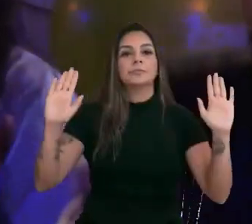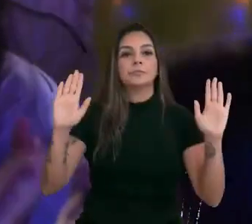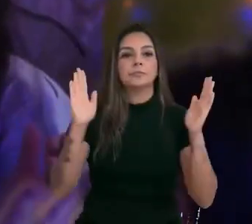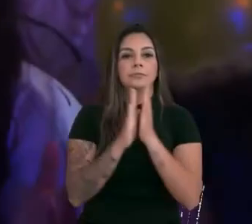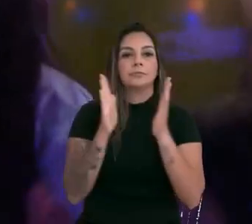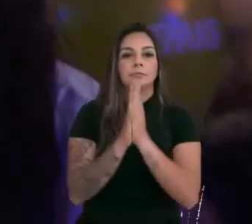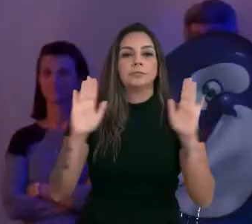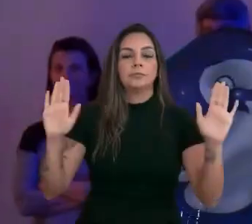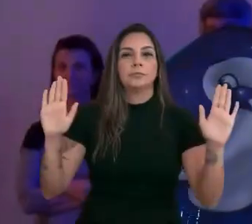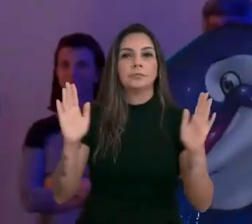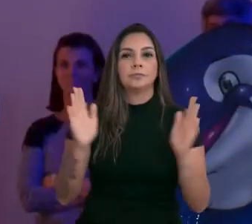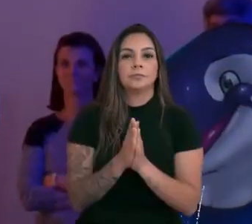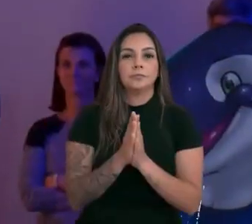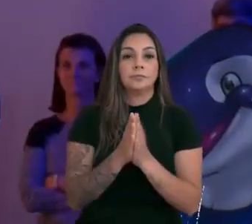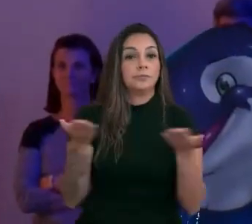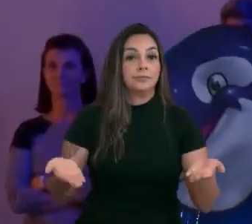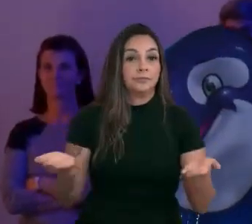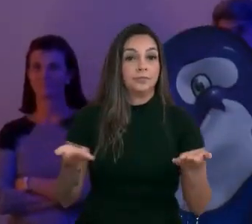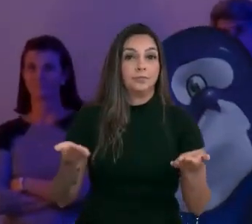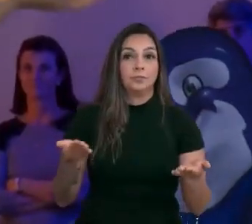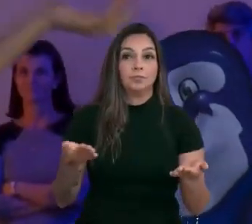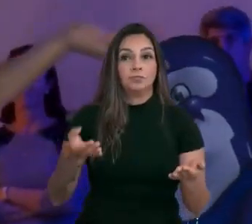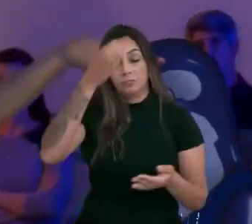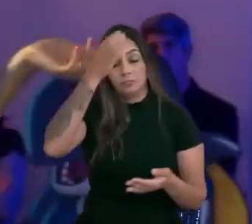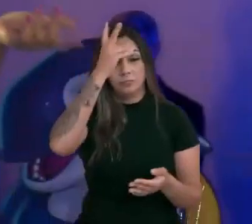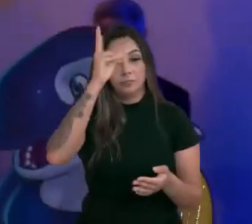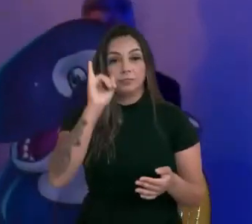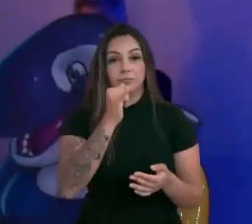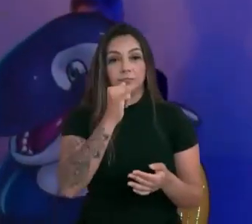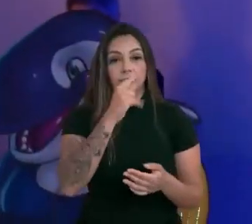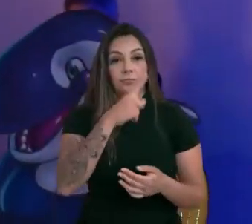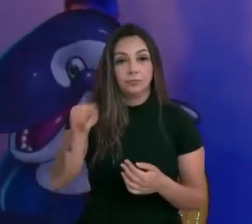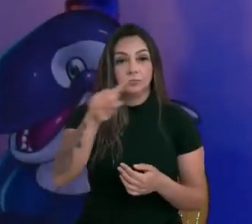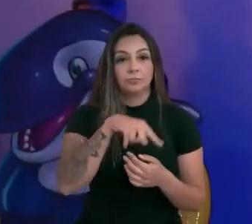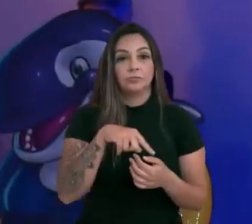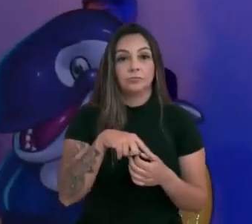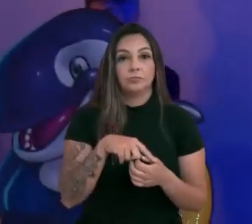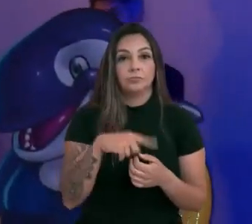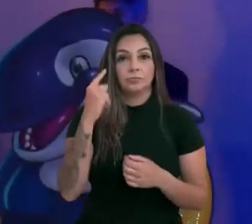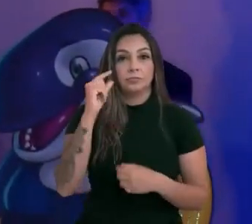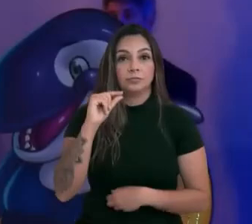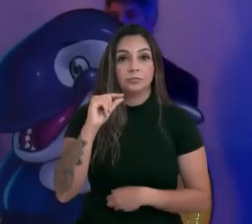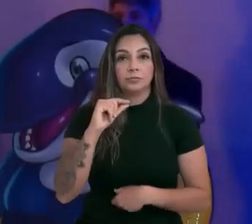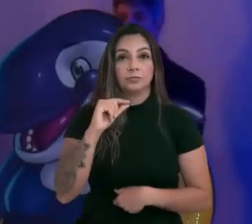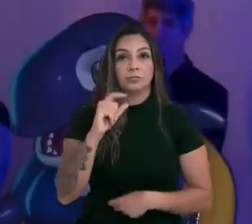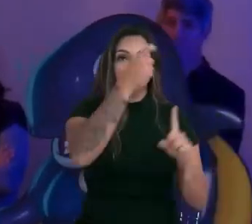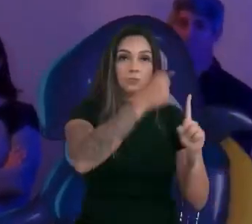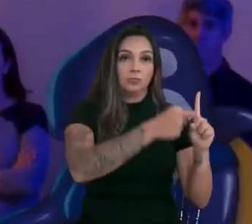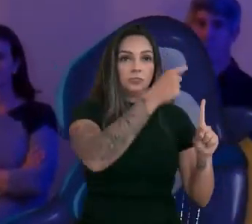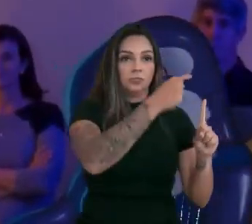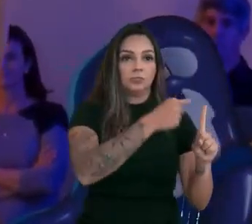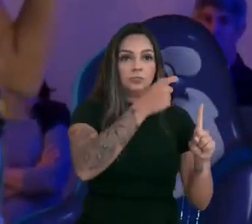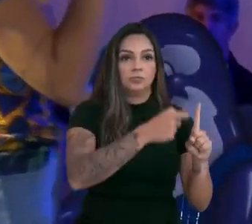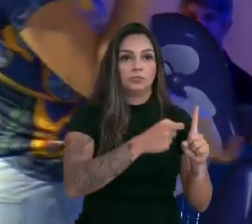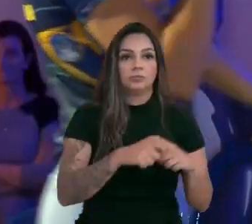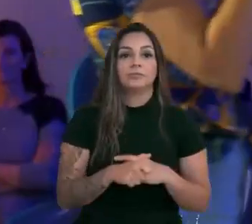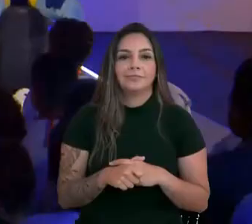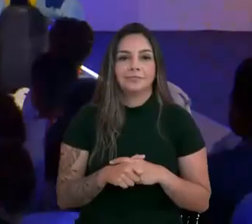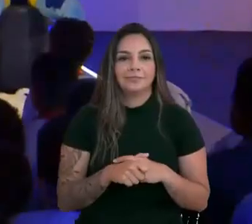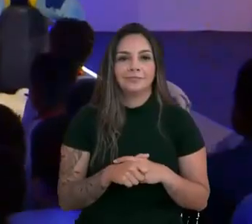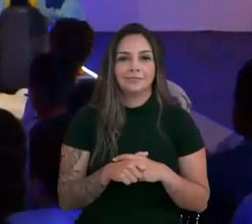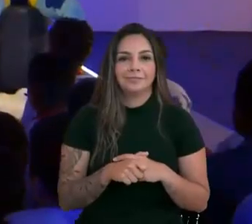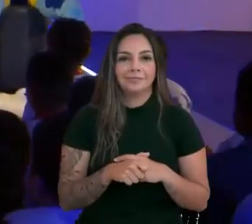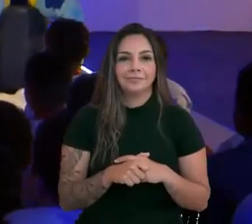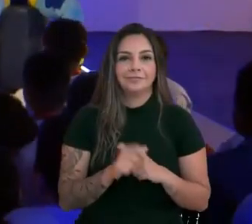Ótimo. Agora, a tia vai contar para vocês um pouco dos personagens. Quem